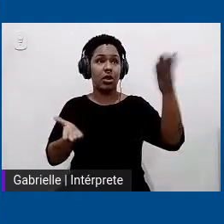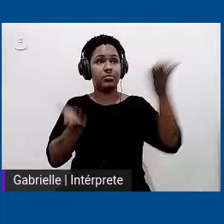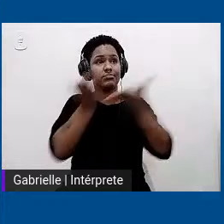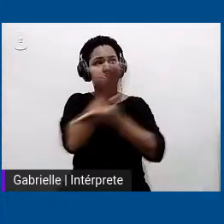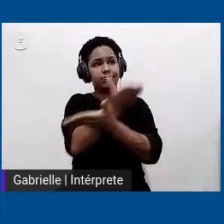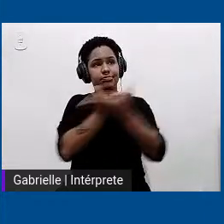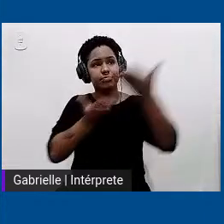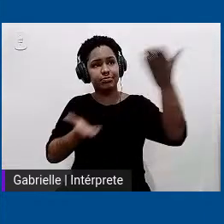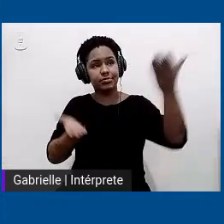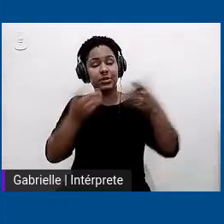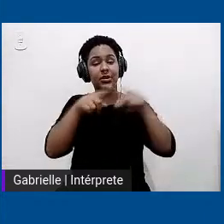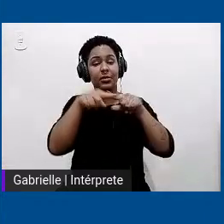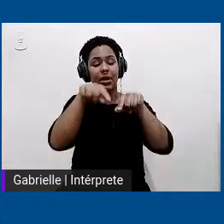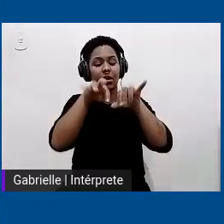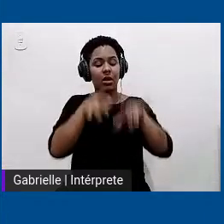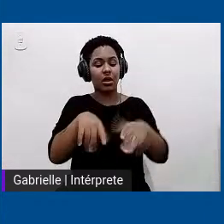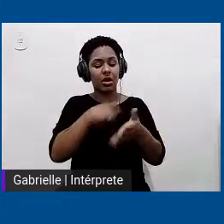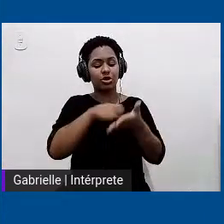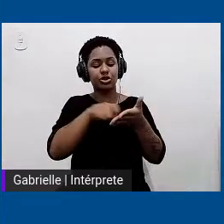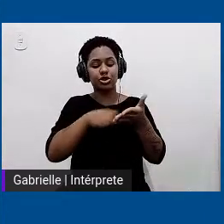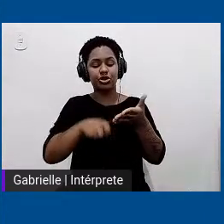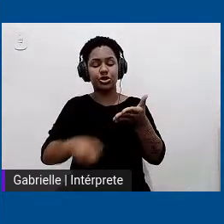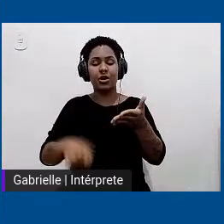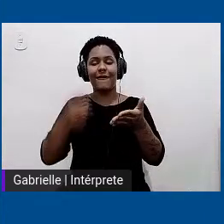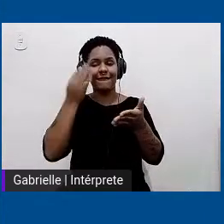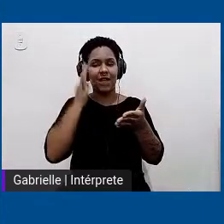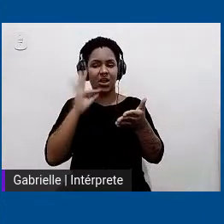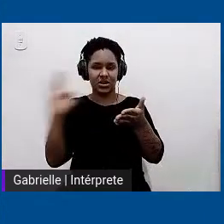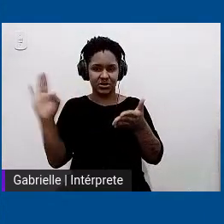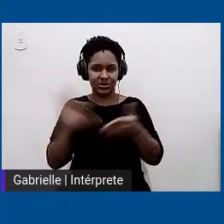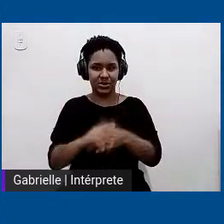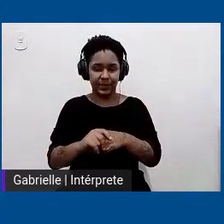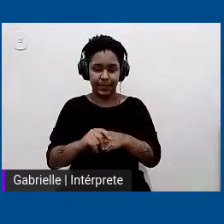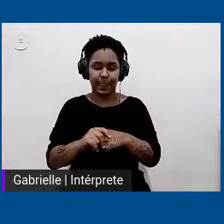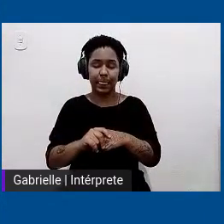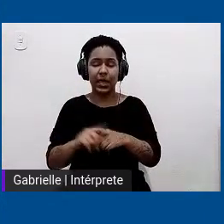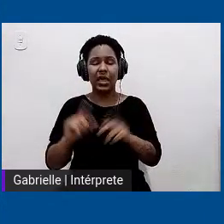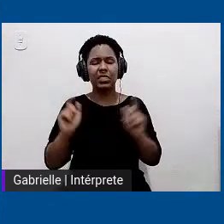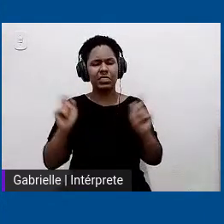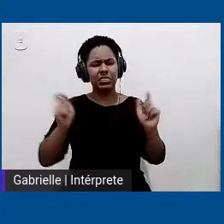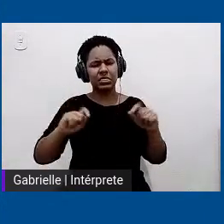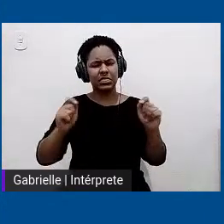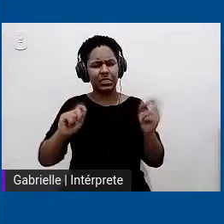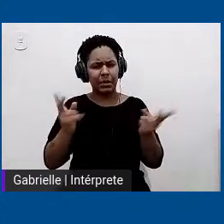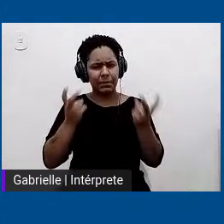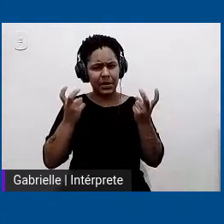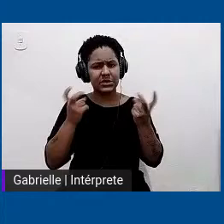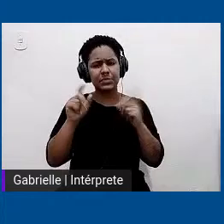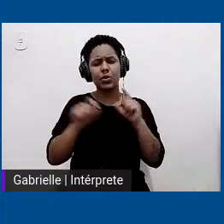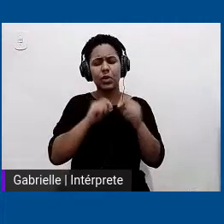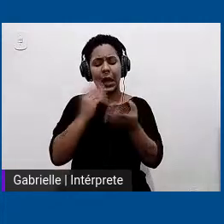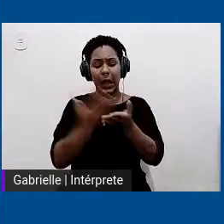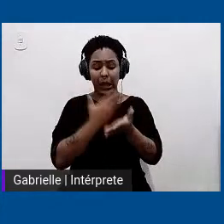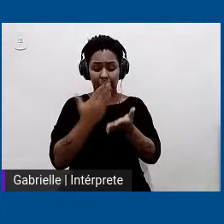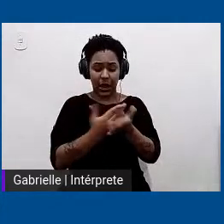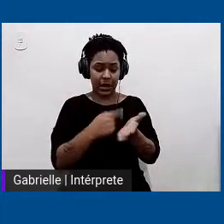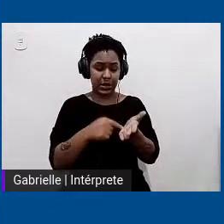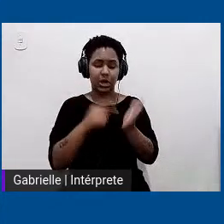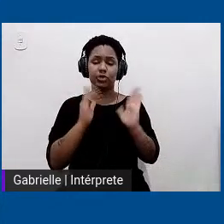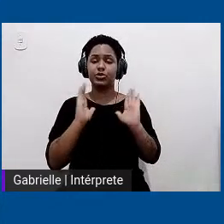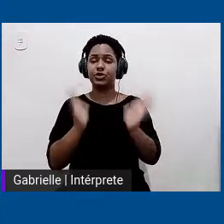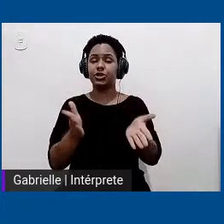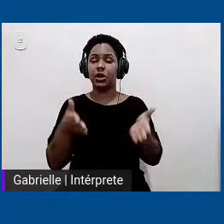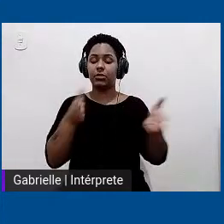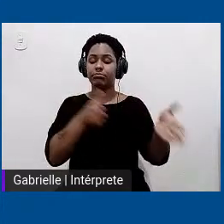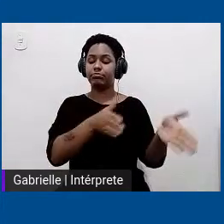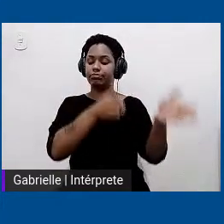em francês. E você percebe que até isso, esses cadernos já são do período